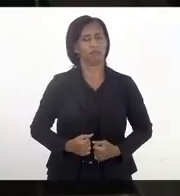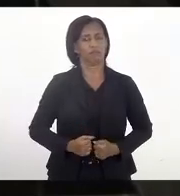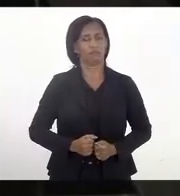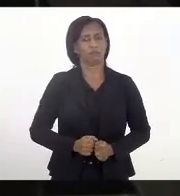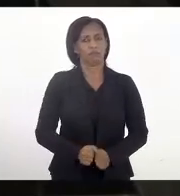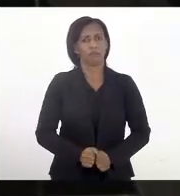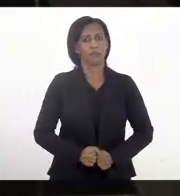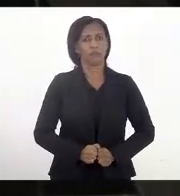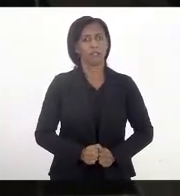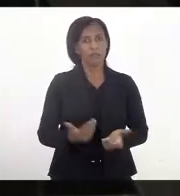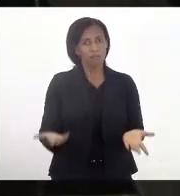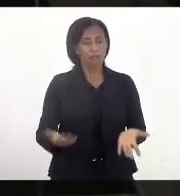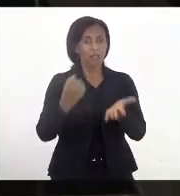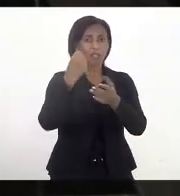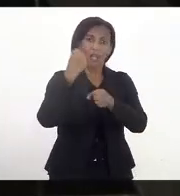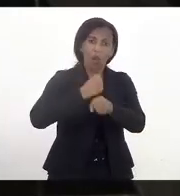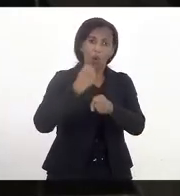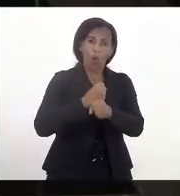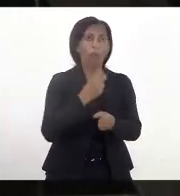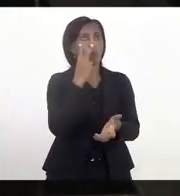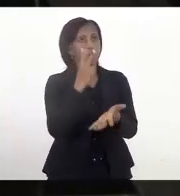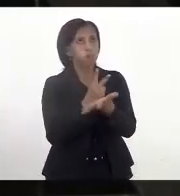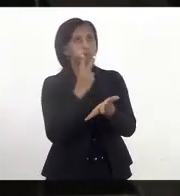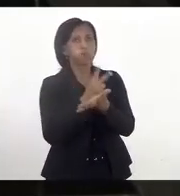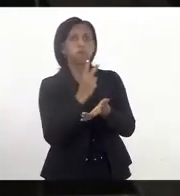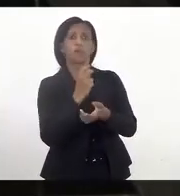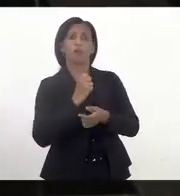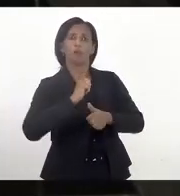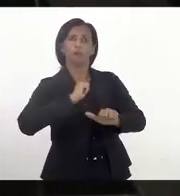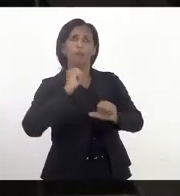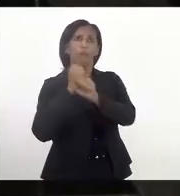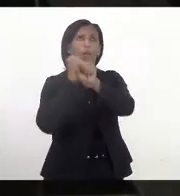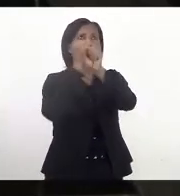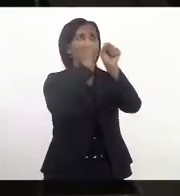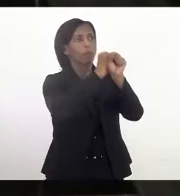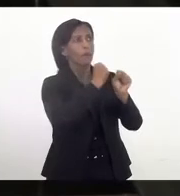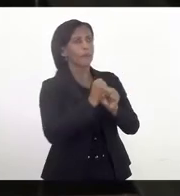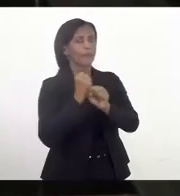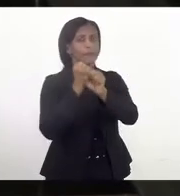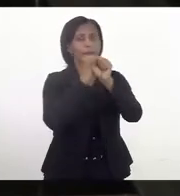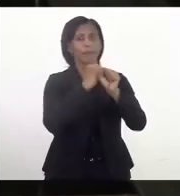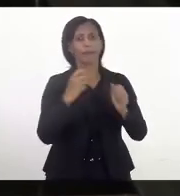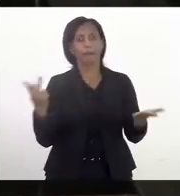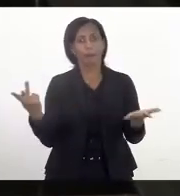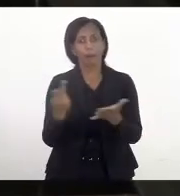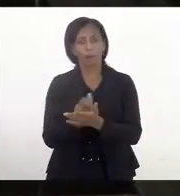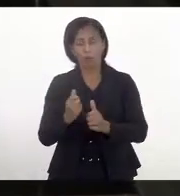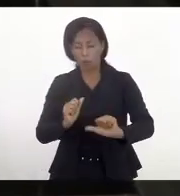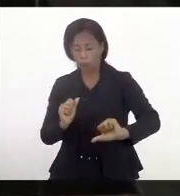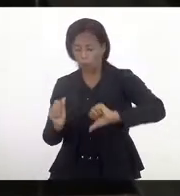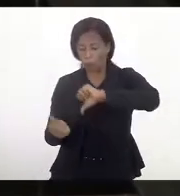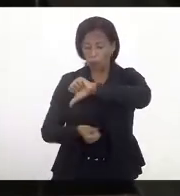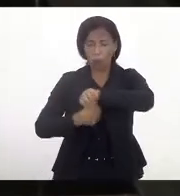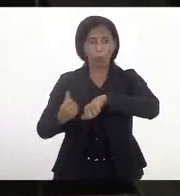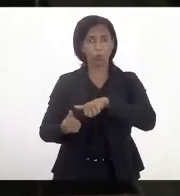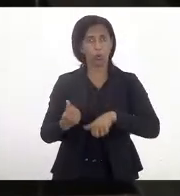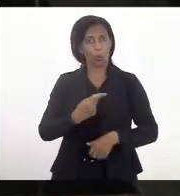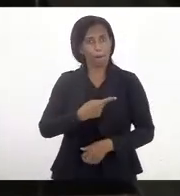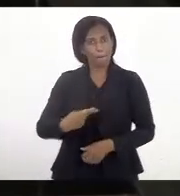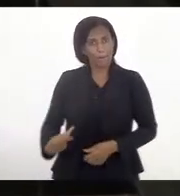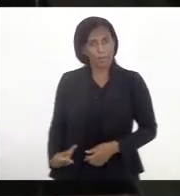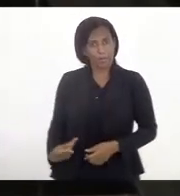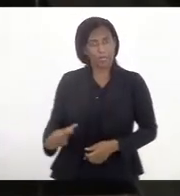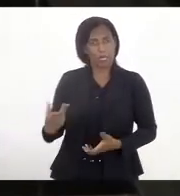Oi e a obra continuou e houve mudança da presidência assumiu em